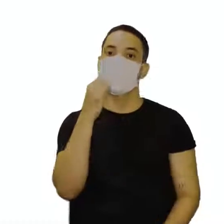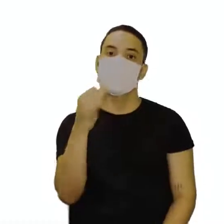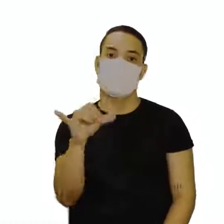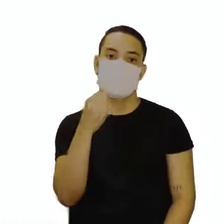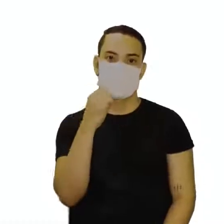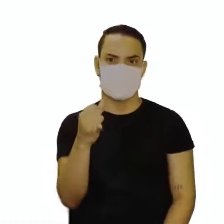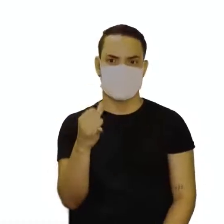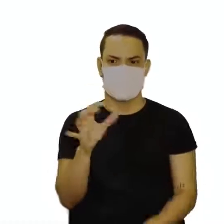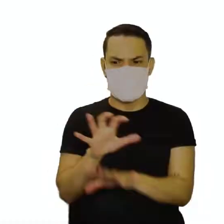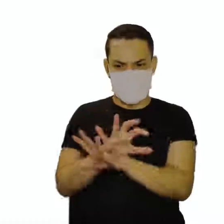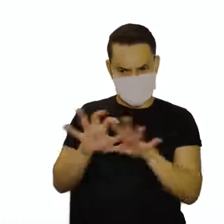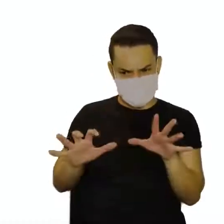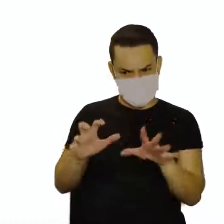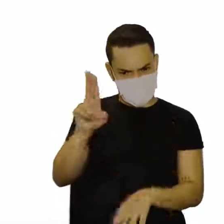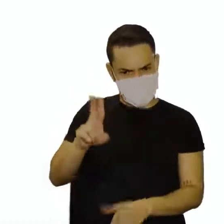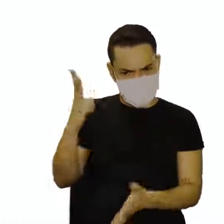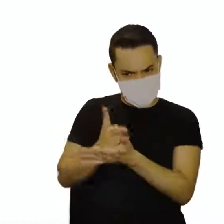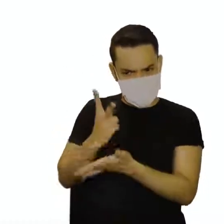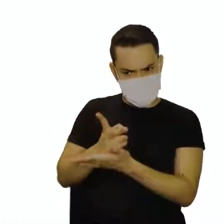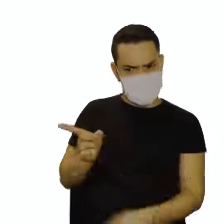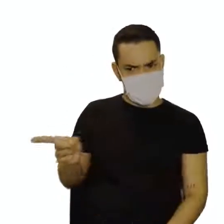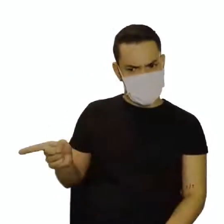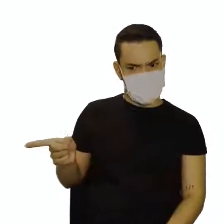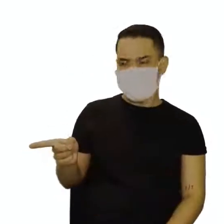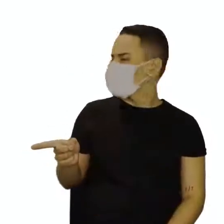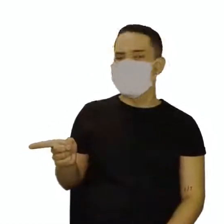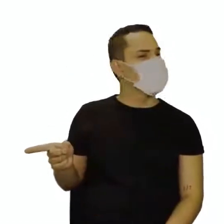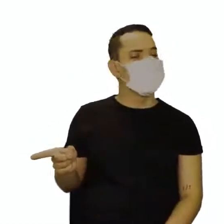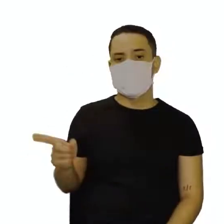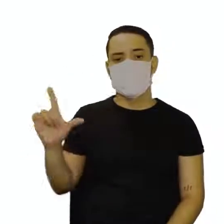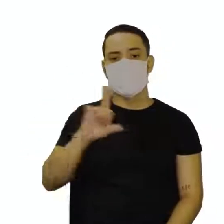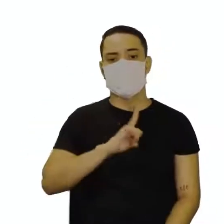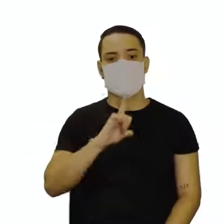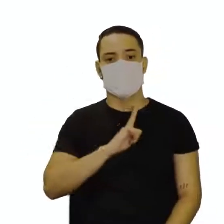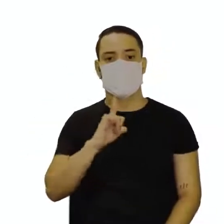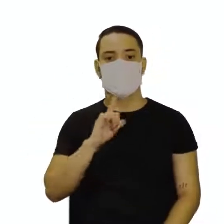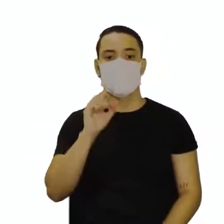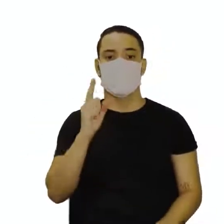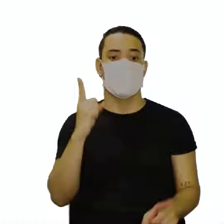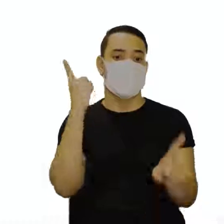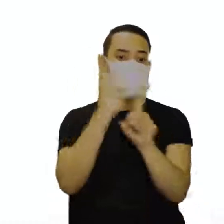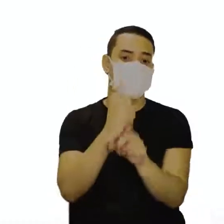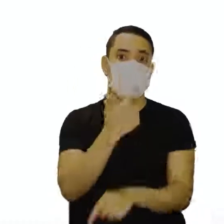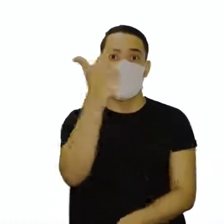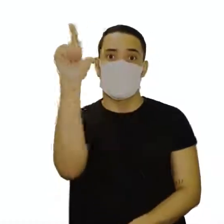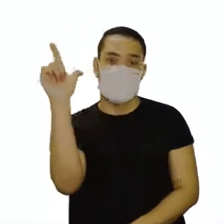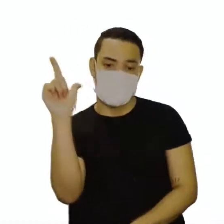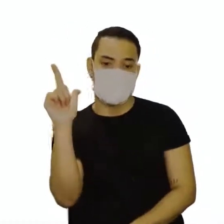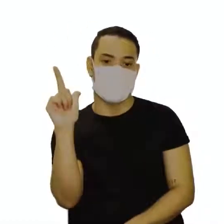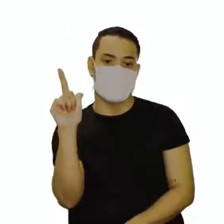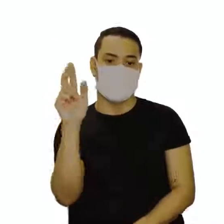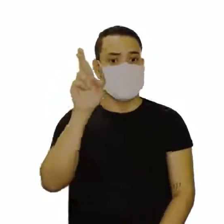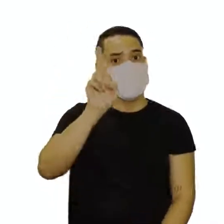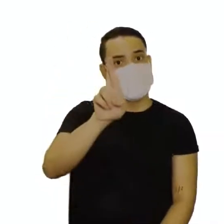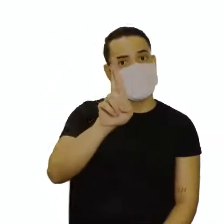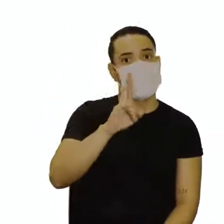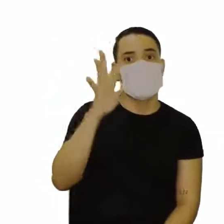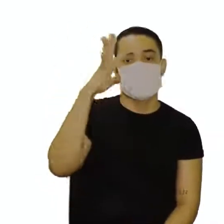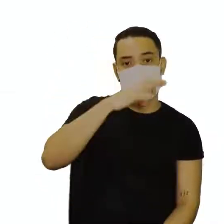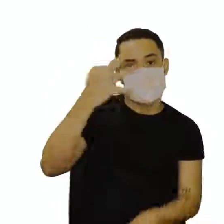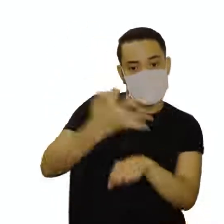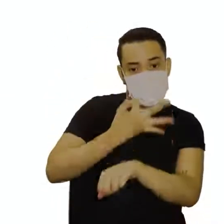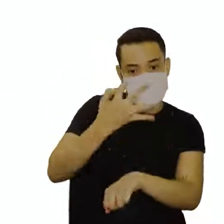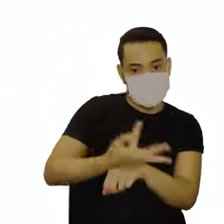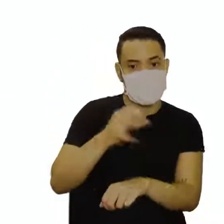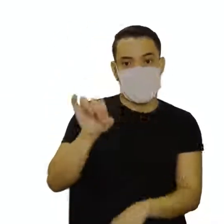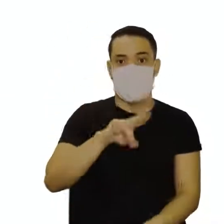Não, já falei para vocês e vou mostrar aqui que você pode relacionar. Eu posso achar a tensão, eu posso achar resistência ou